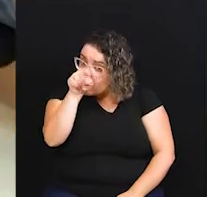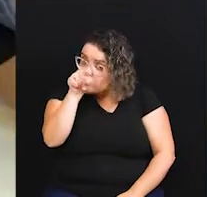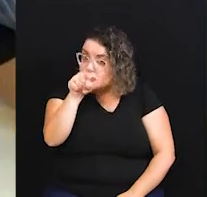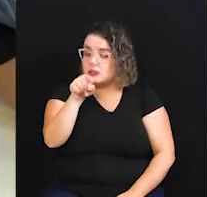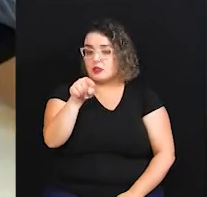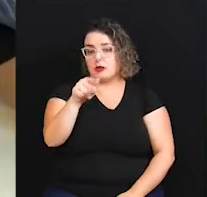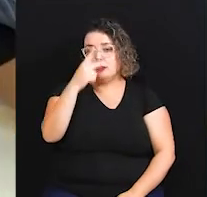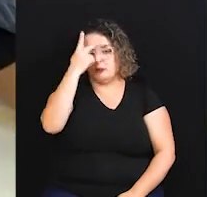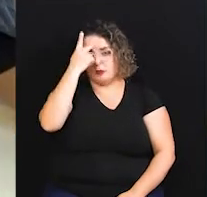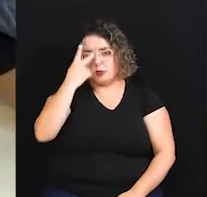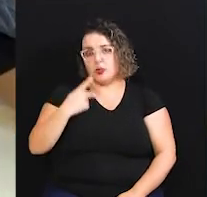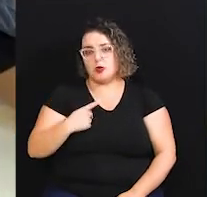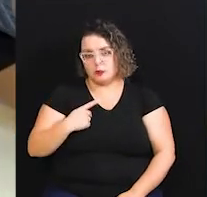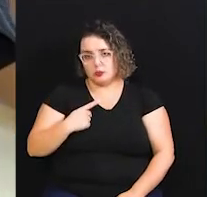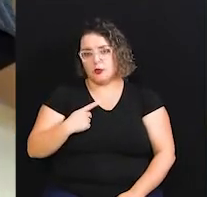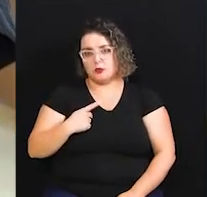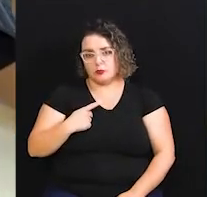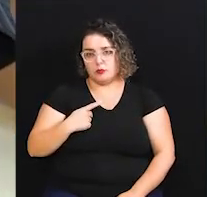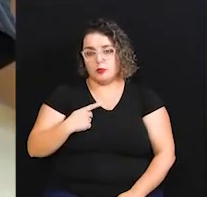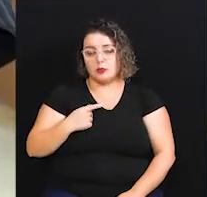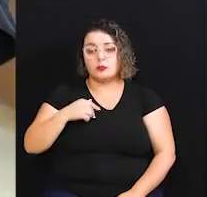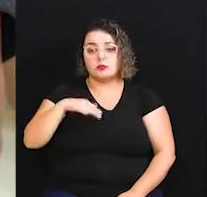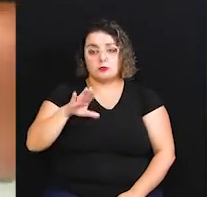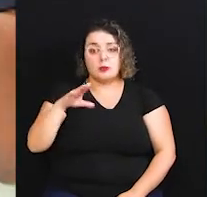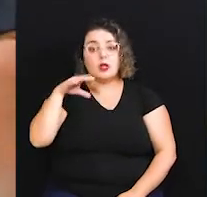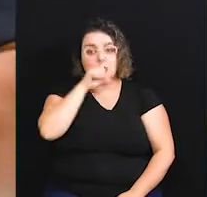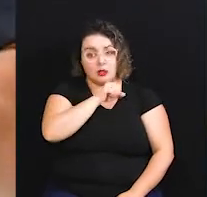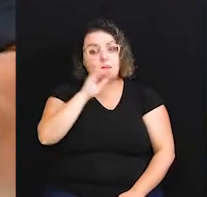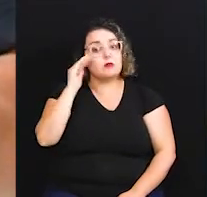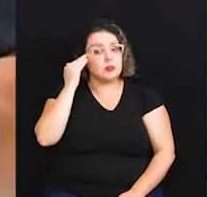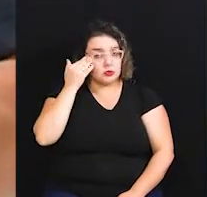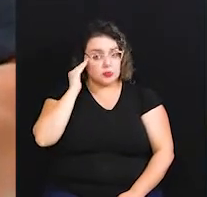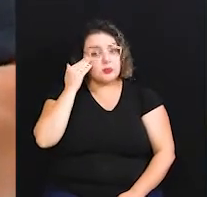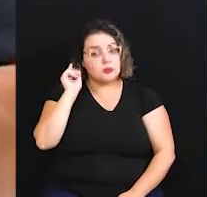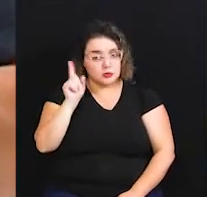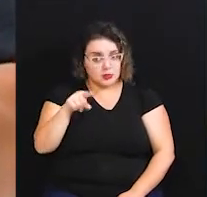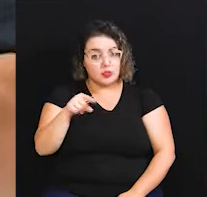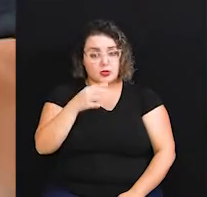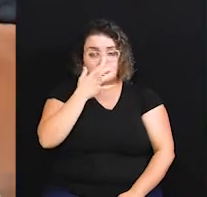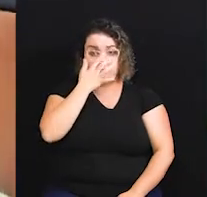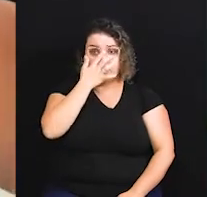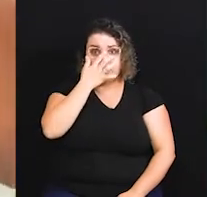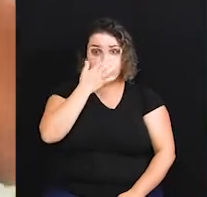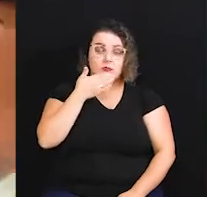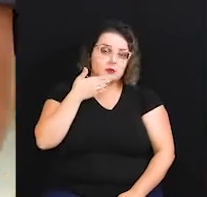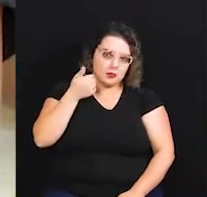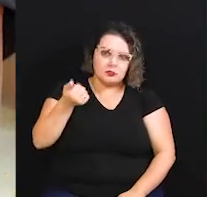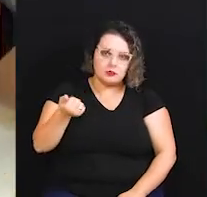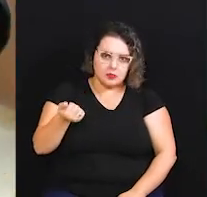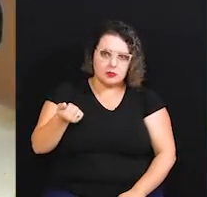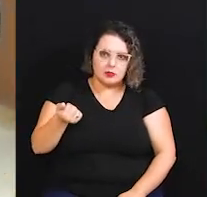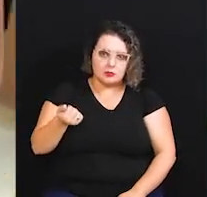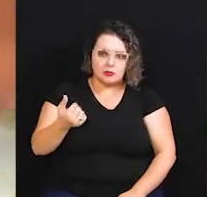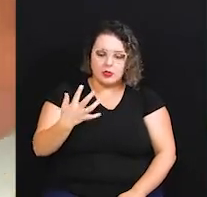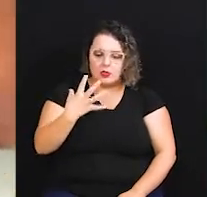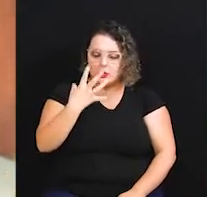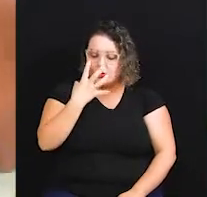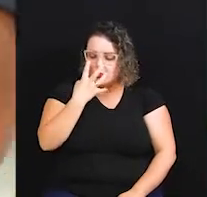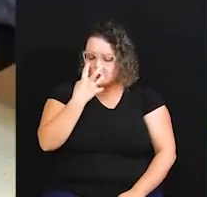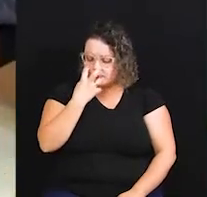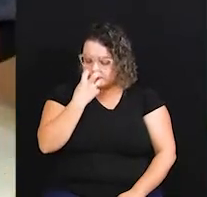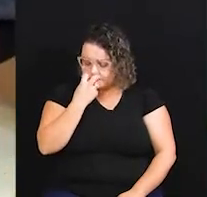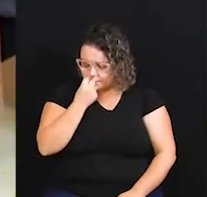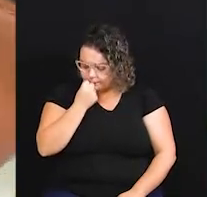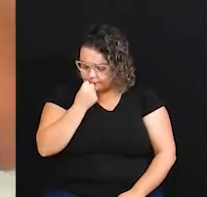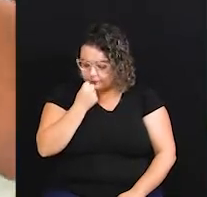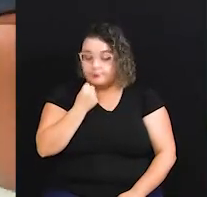você. Tem que ser você, porque quanto mais rápido você entender isso, vai ser melhor, porque as